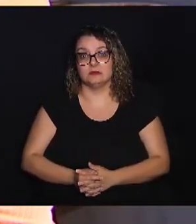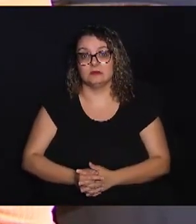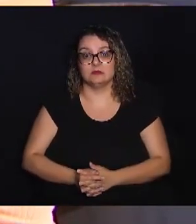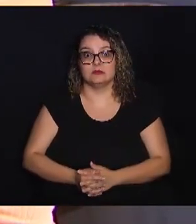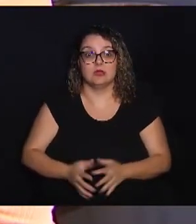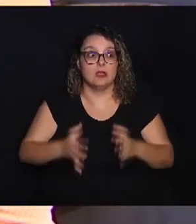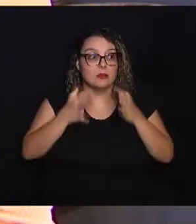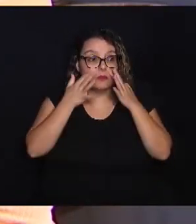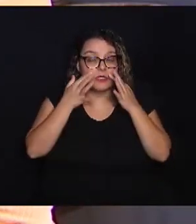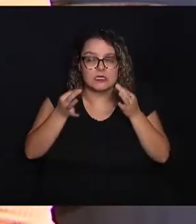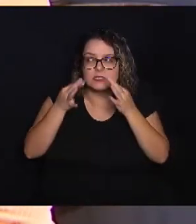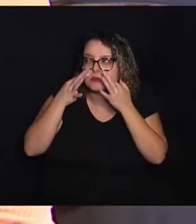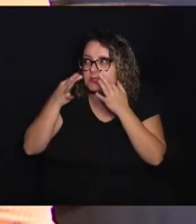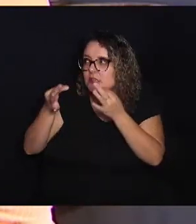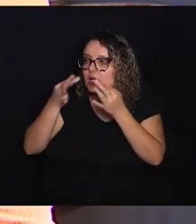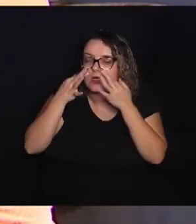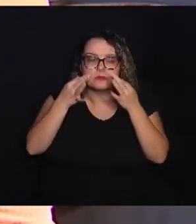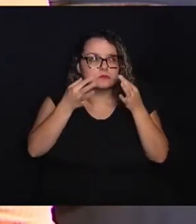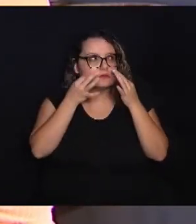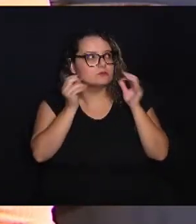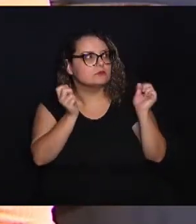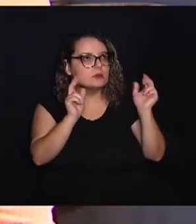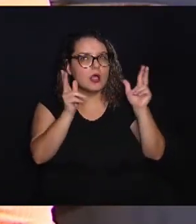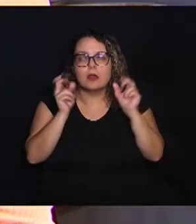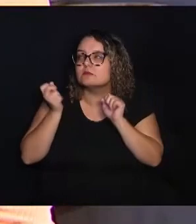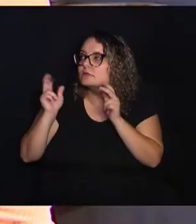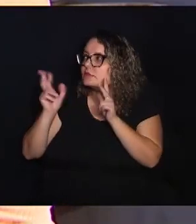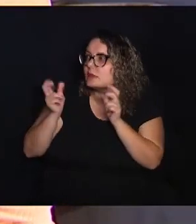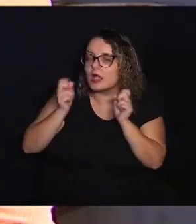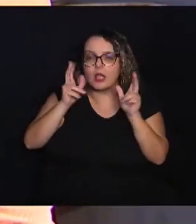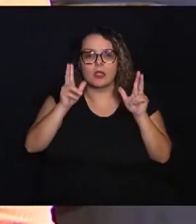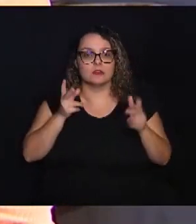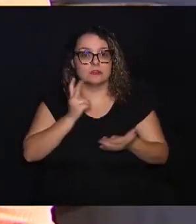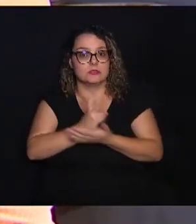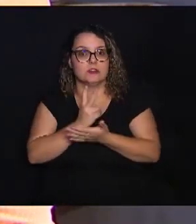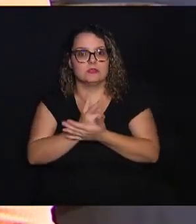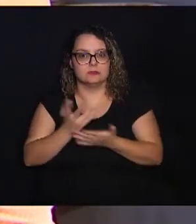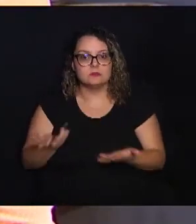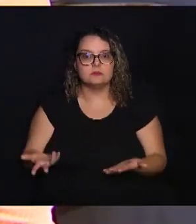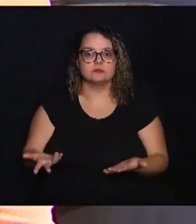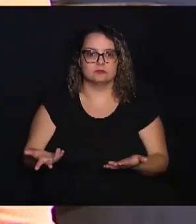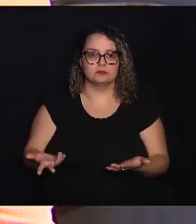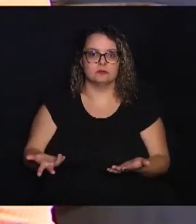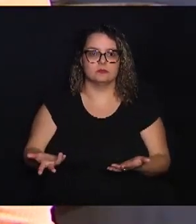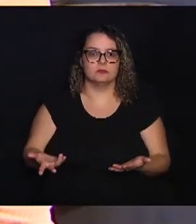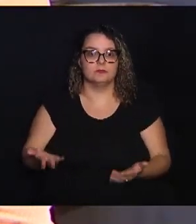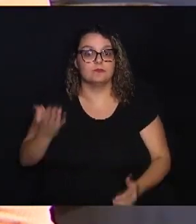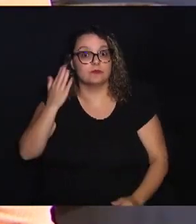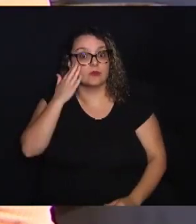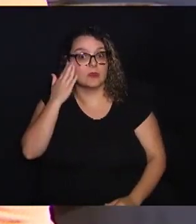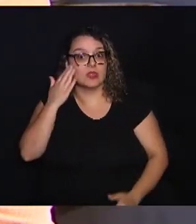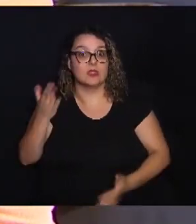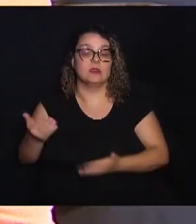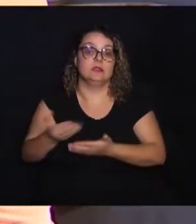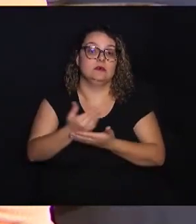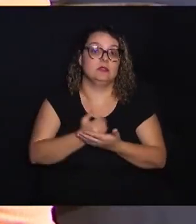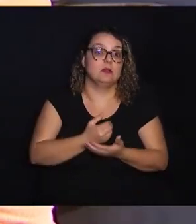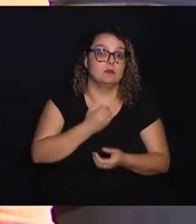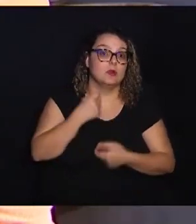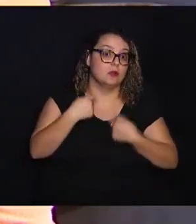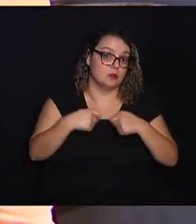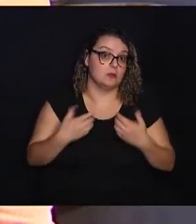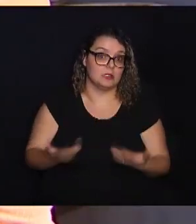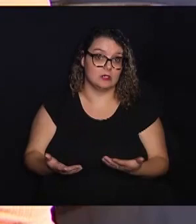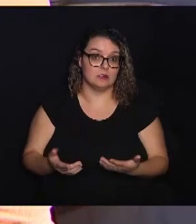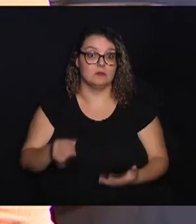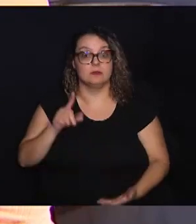prestar atenção, você estar com o radar ligado o tempo todo e saber acolher as demandas.